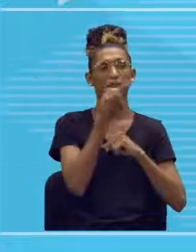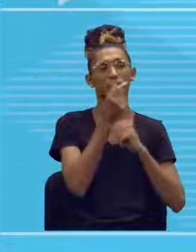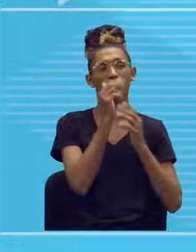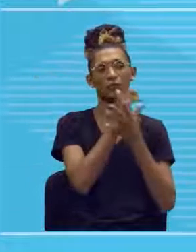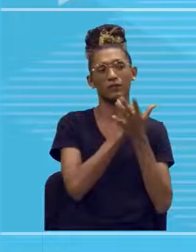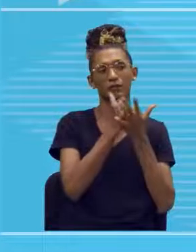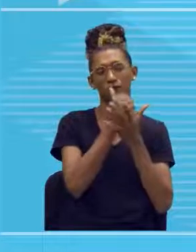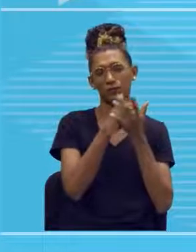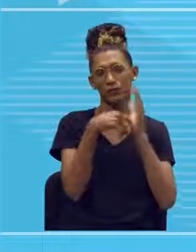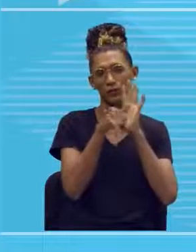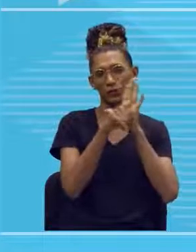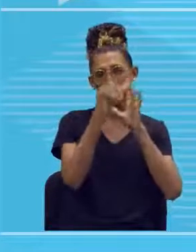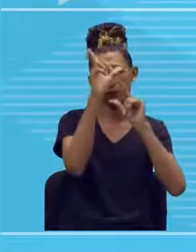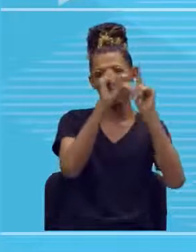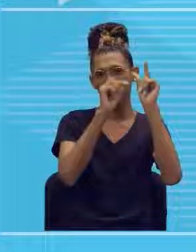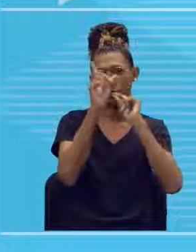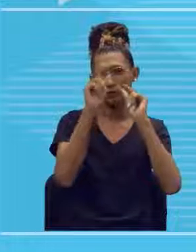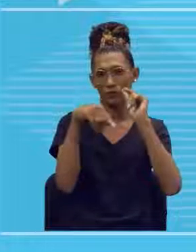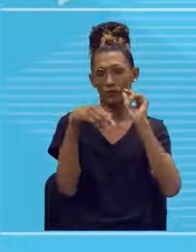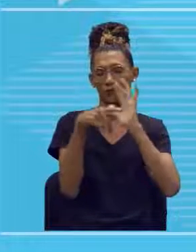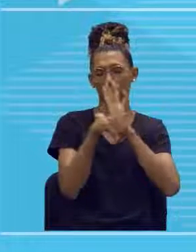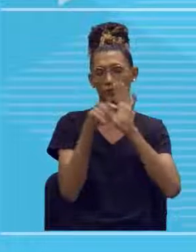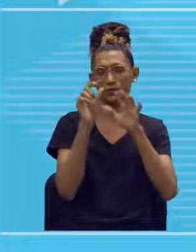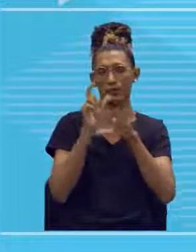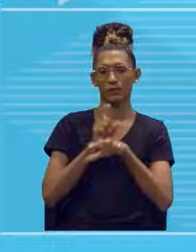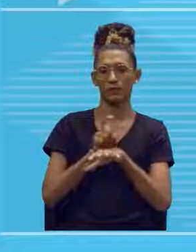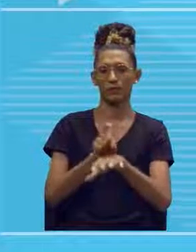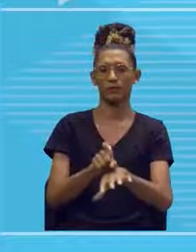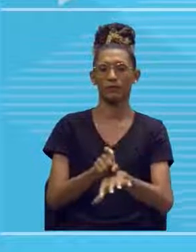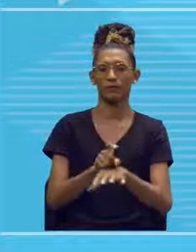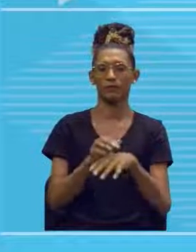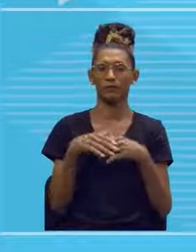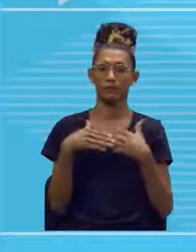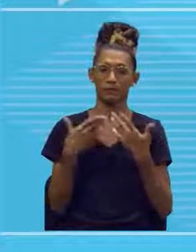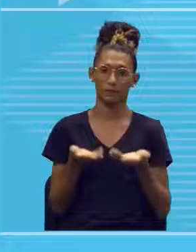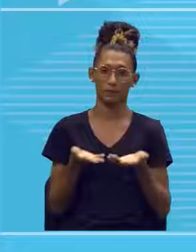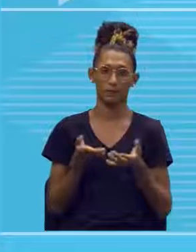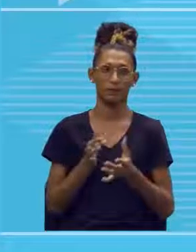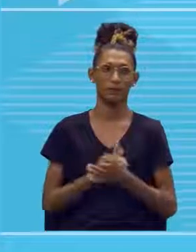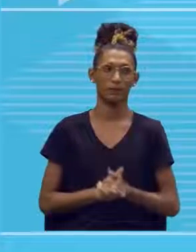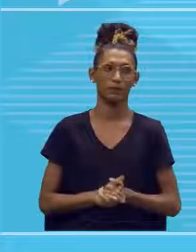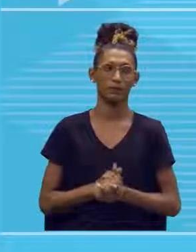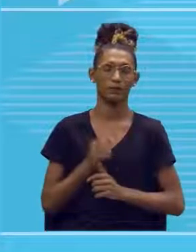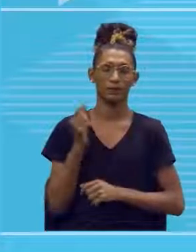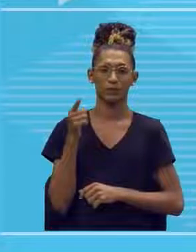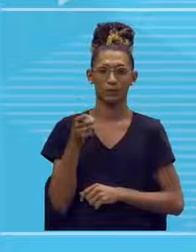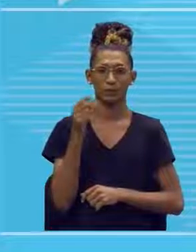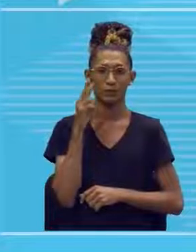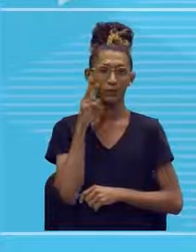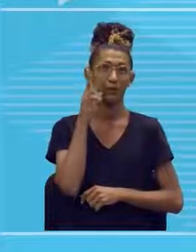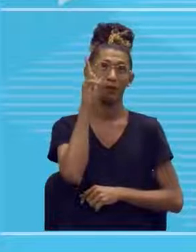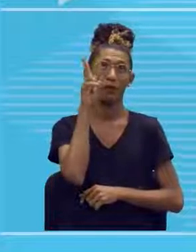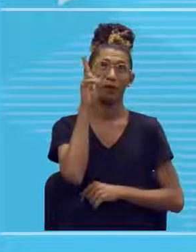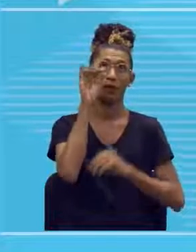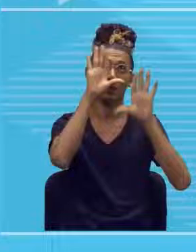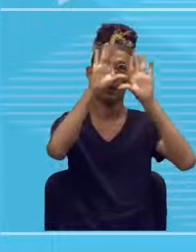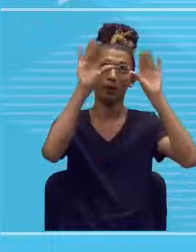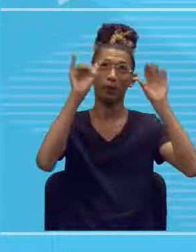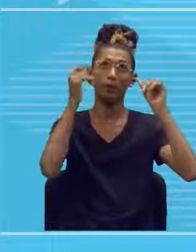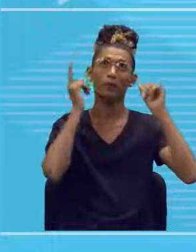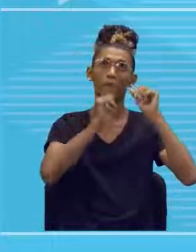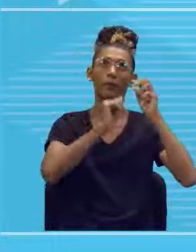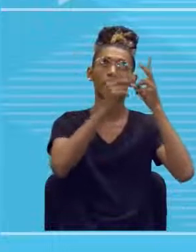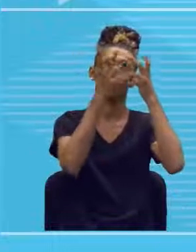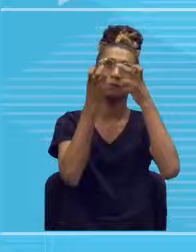aqui dessas estrelas é a constelação de escorpião pois Muito que bem quando você olha para o céu que identifica